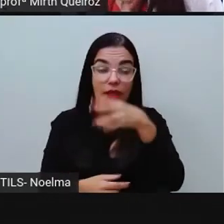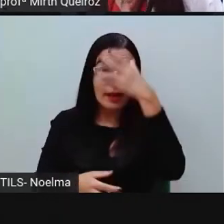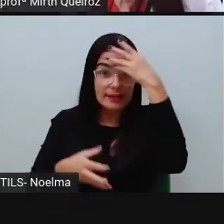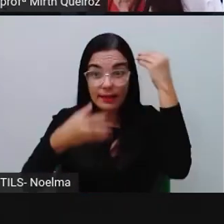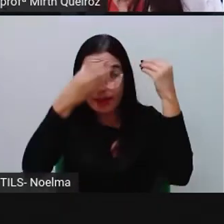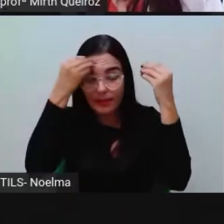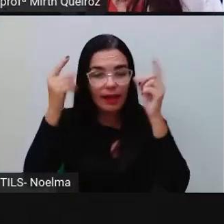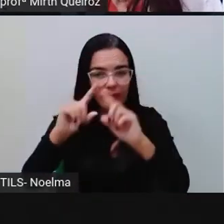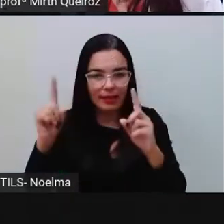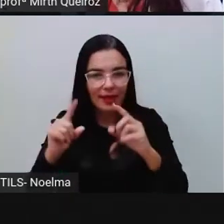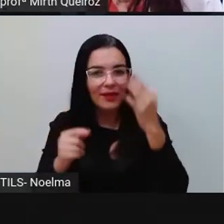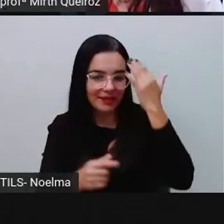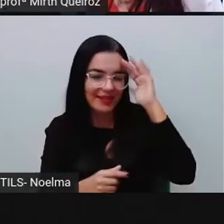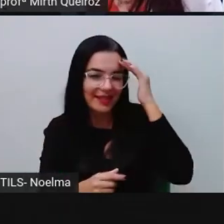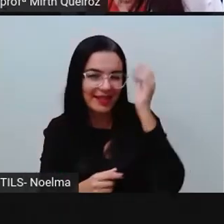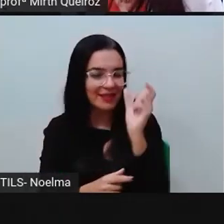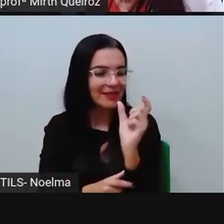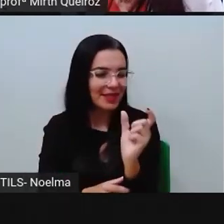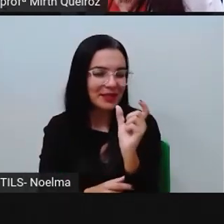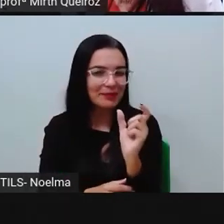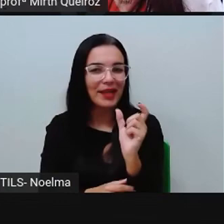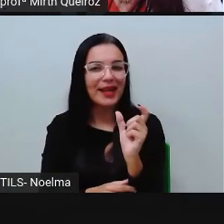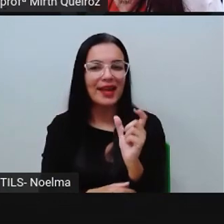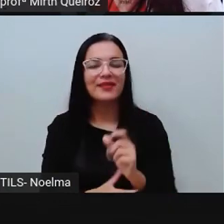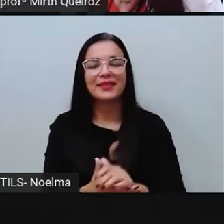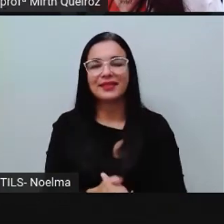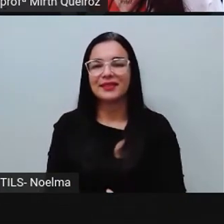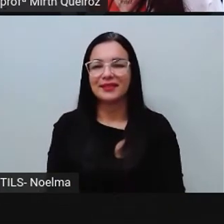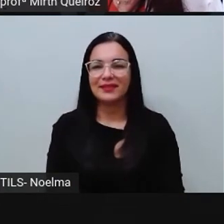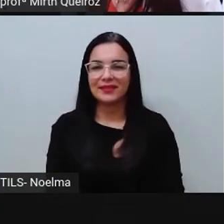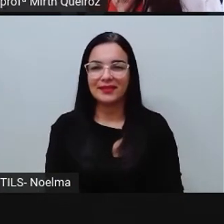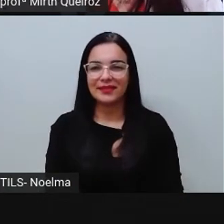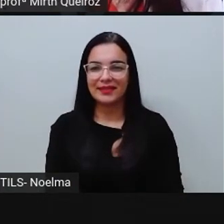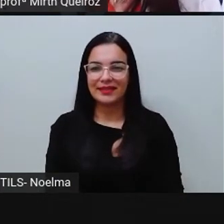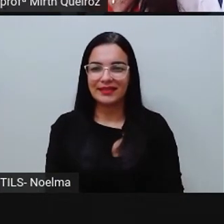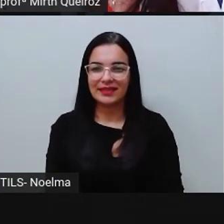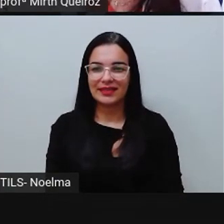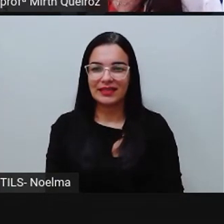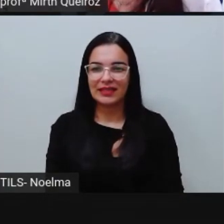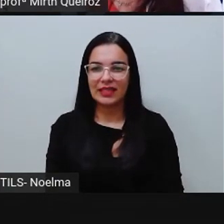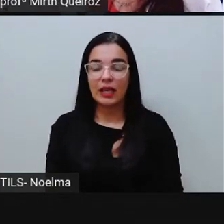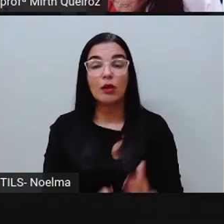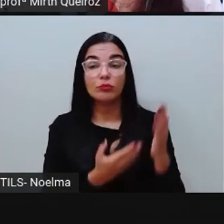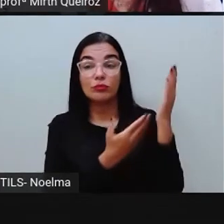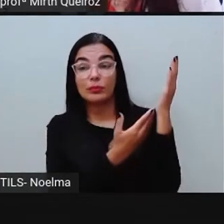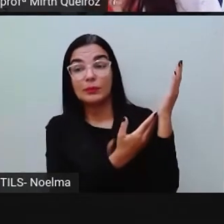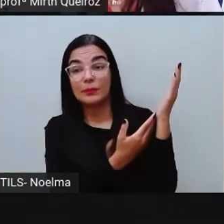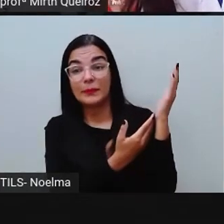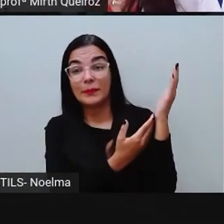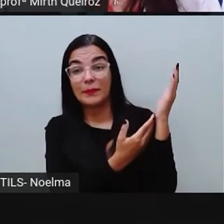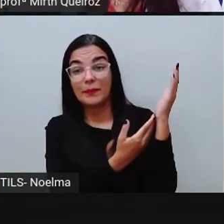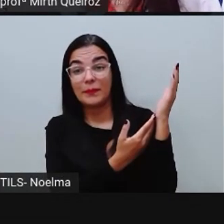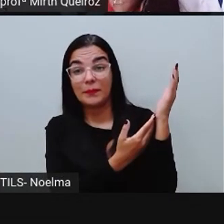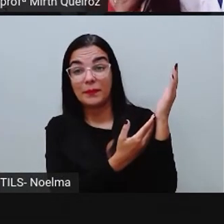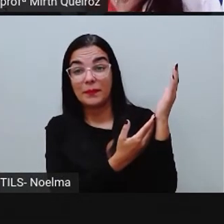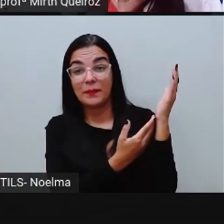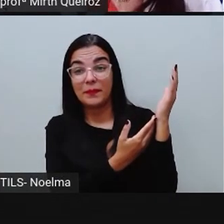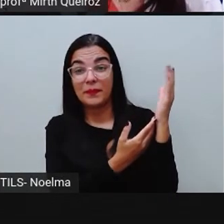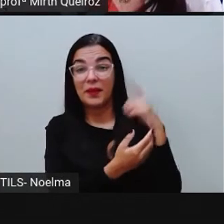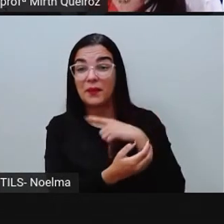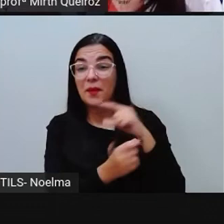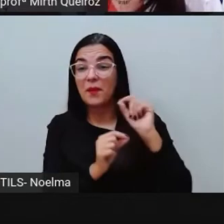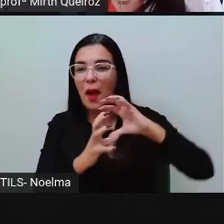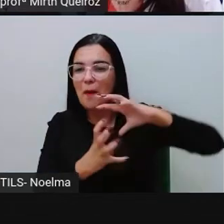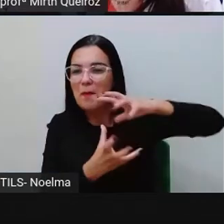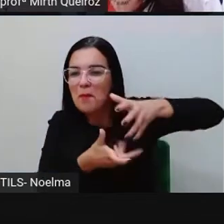esqueçam, né, dos termos aí da ecologia. Nós temos o tatu-bola da caatinga também,